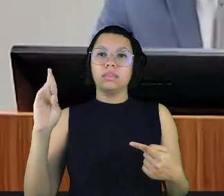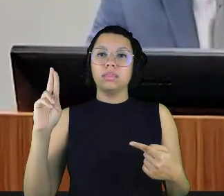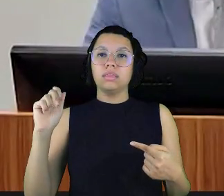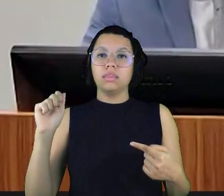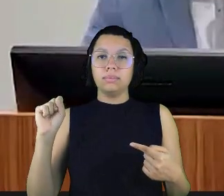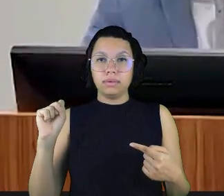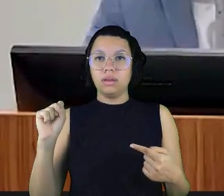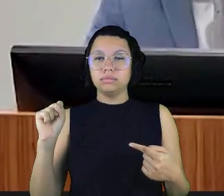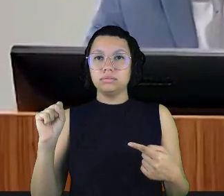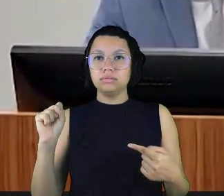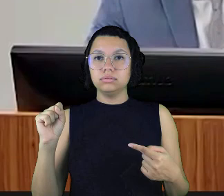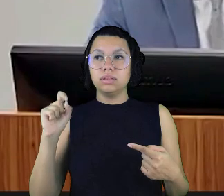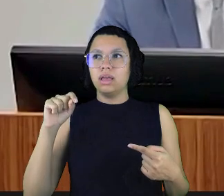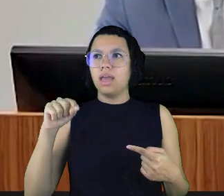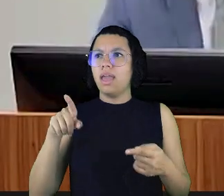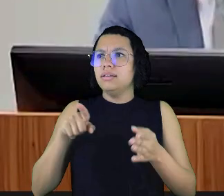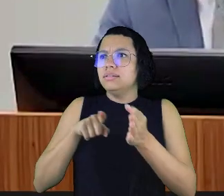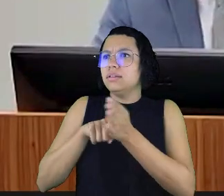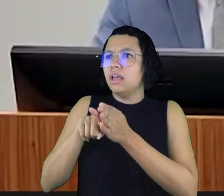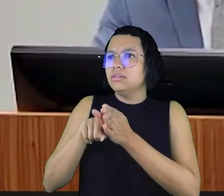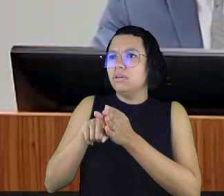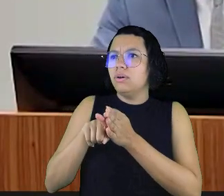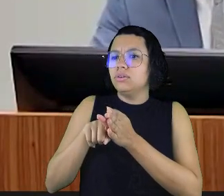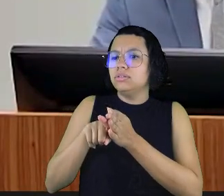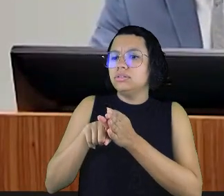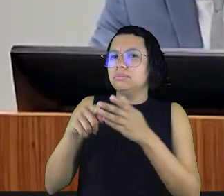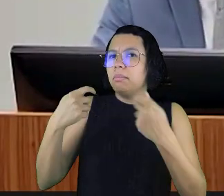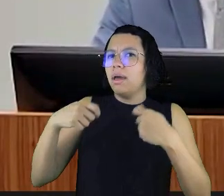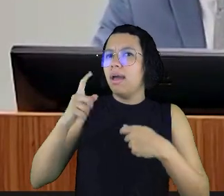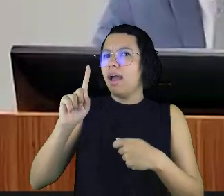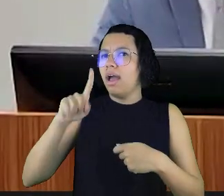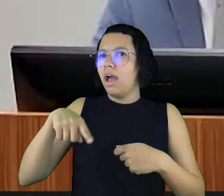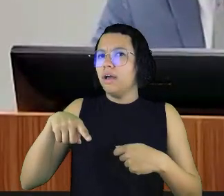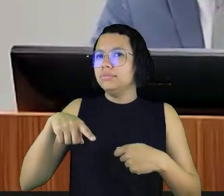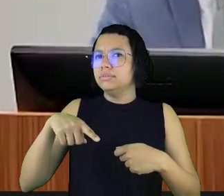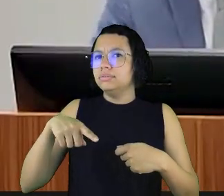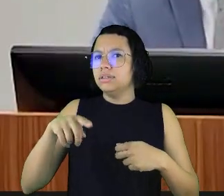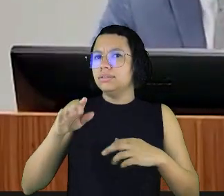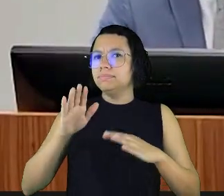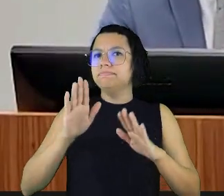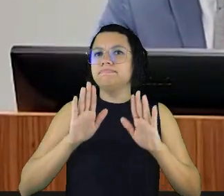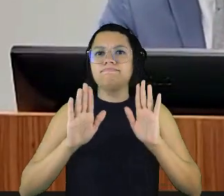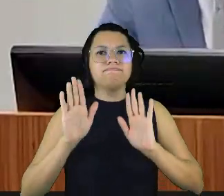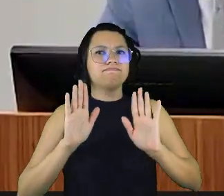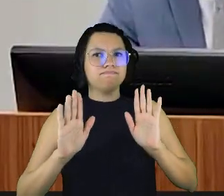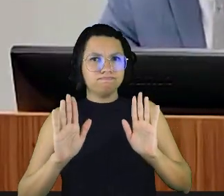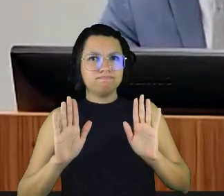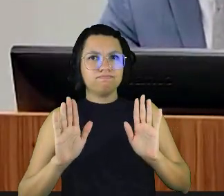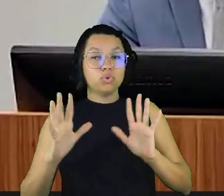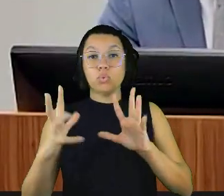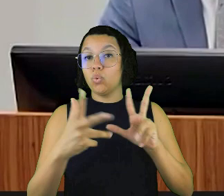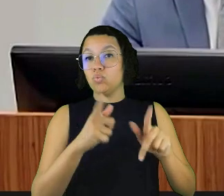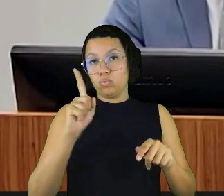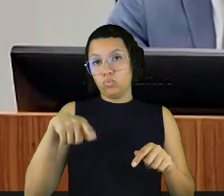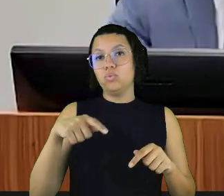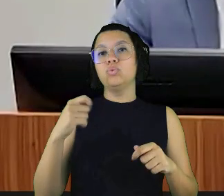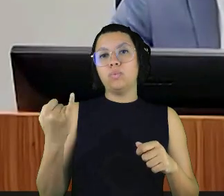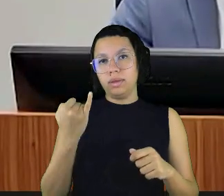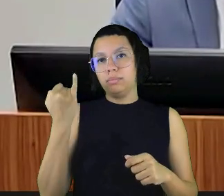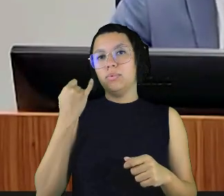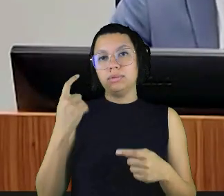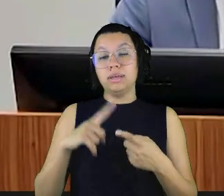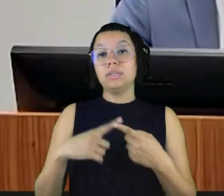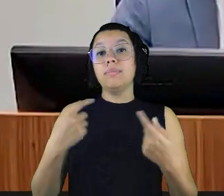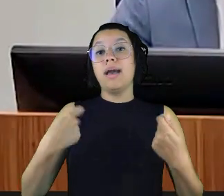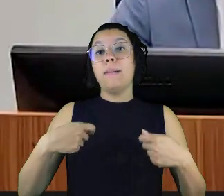Essas questões, elas precisam ser ponderadas. Tudo é importante, sem dúvida nenhuma, tudo é importante, mas nós temos que